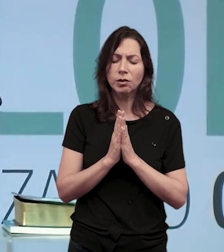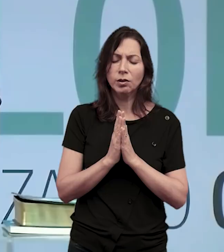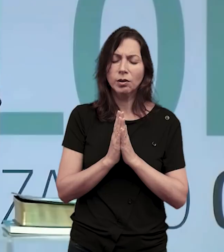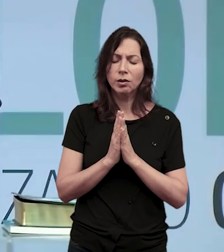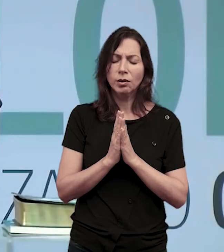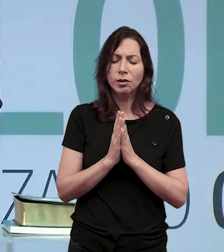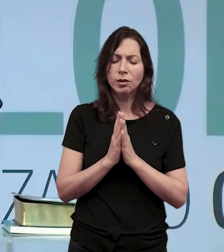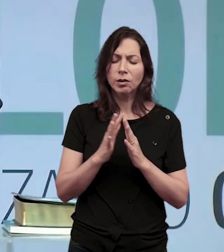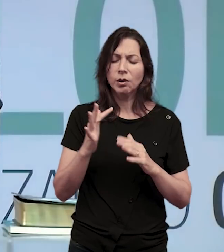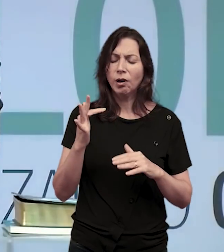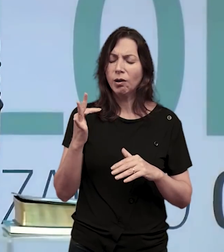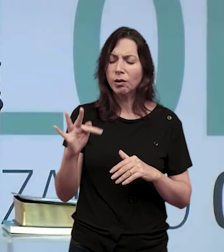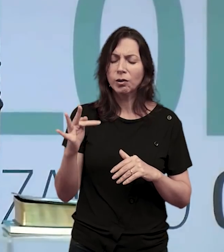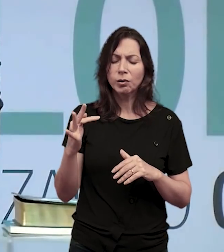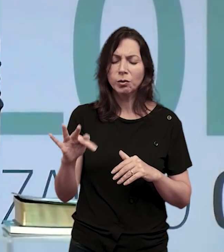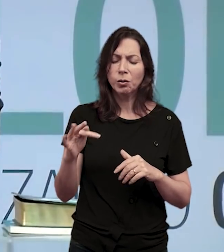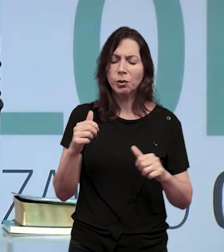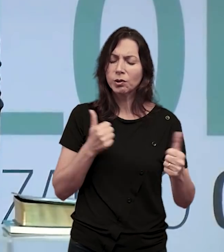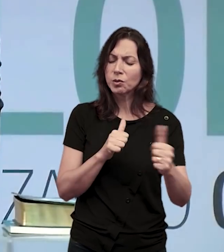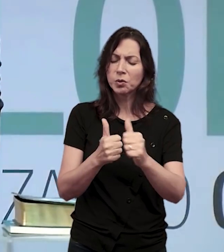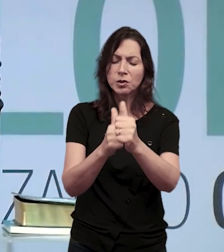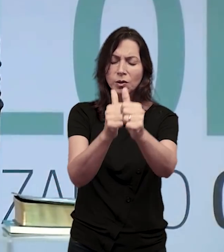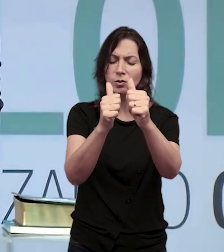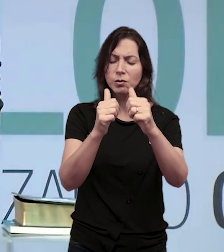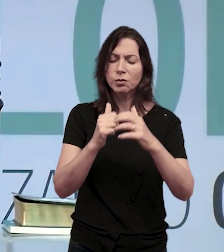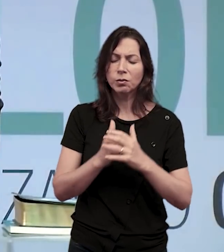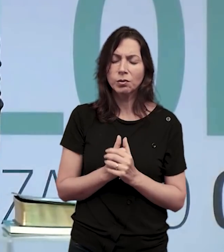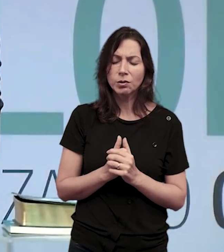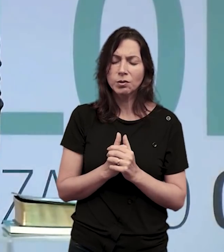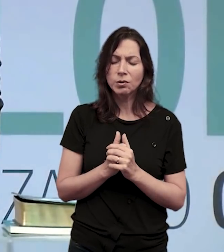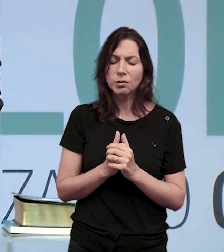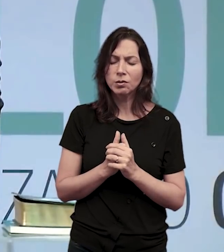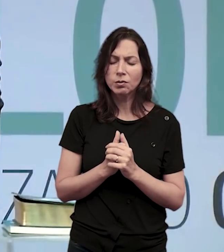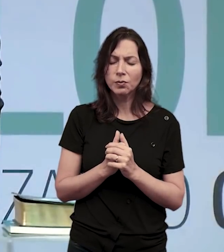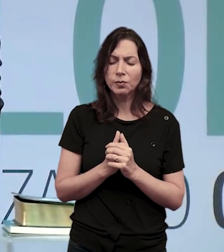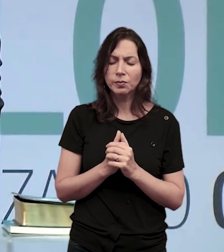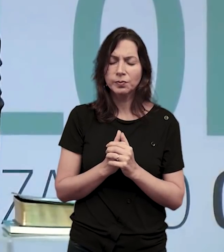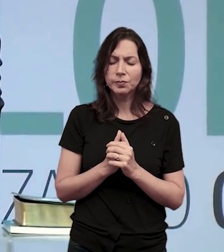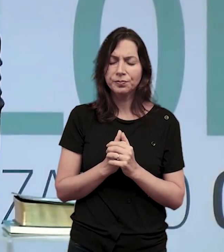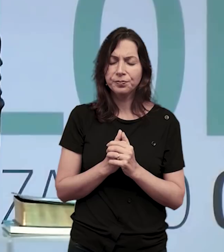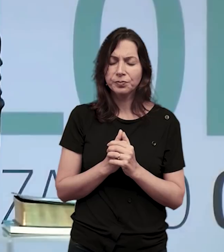das incompreensões, até das perseguições.